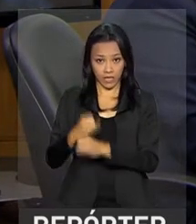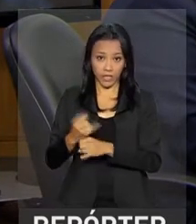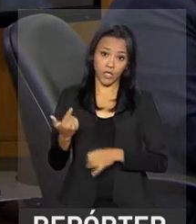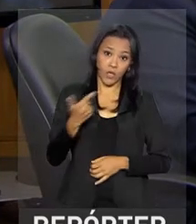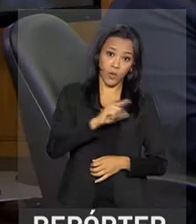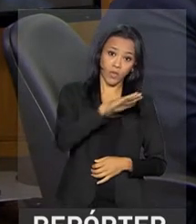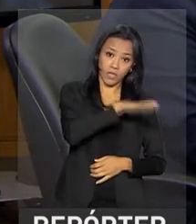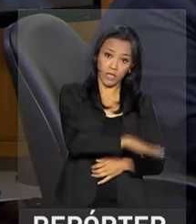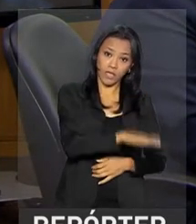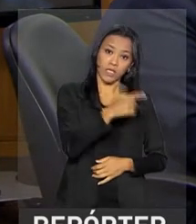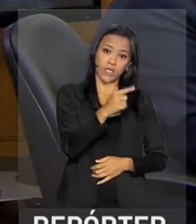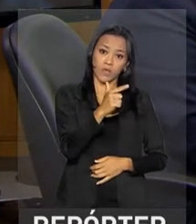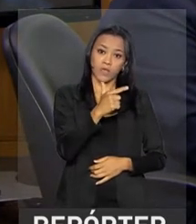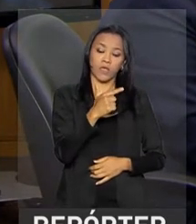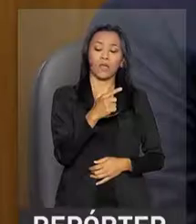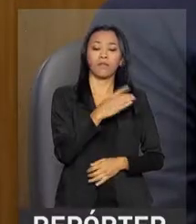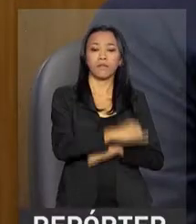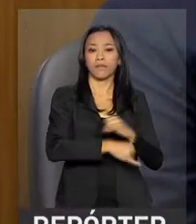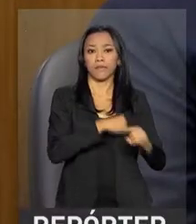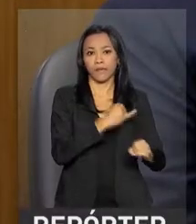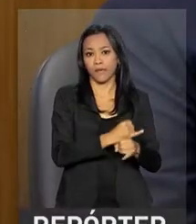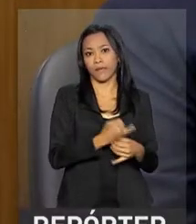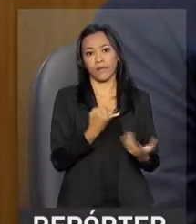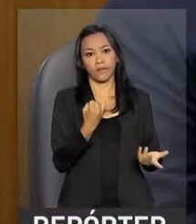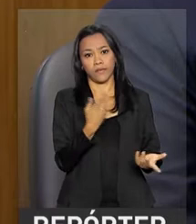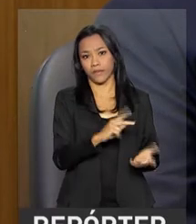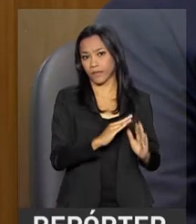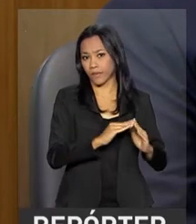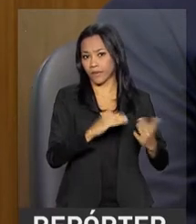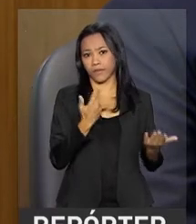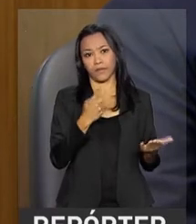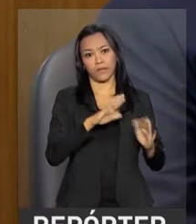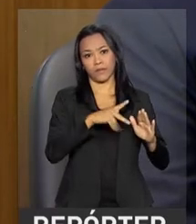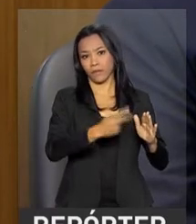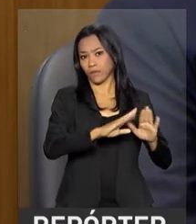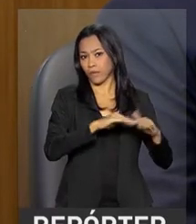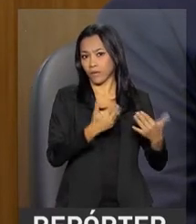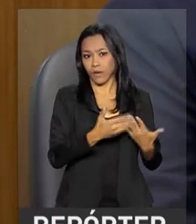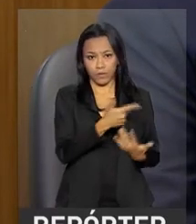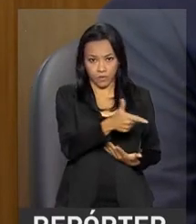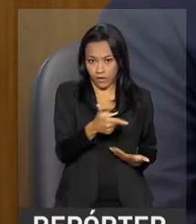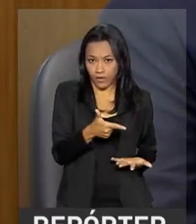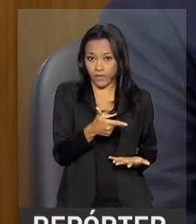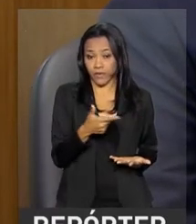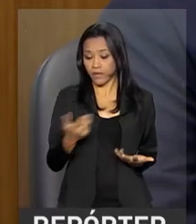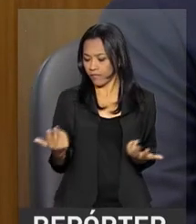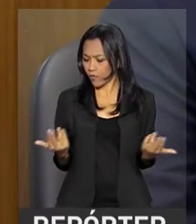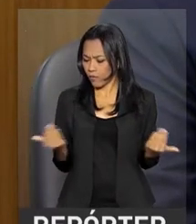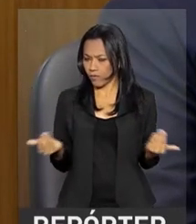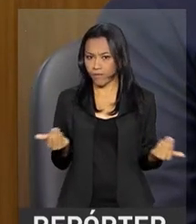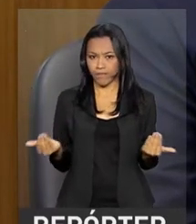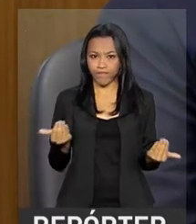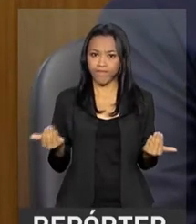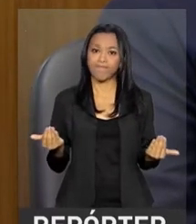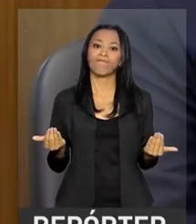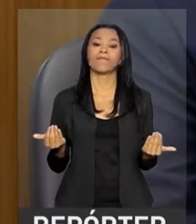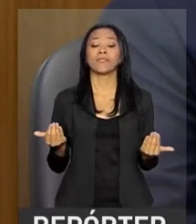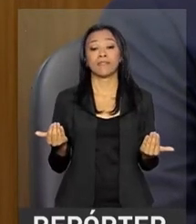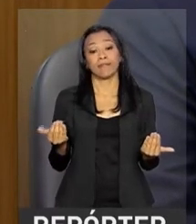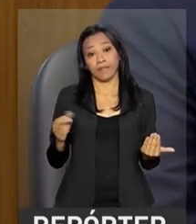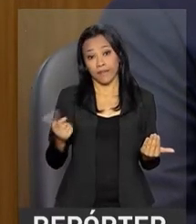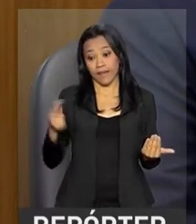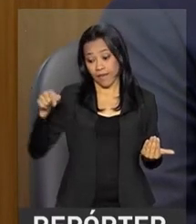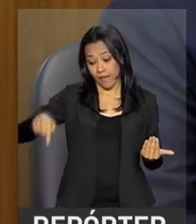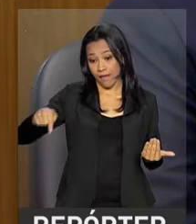criança que não teve na sua infância na sua casa na sua escola internet é evidente que a criança que